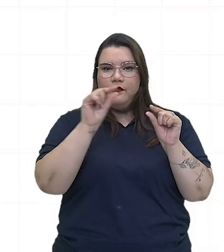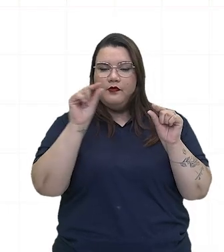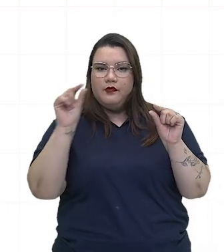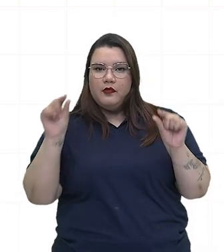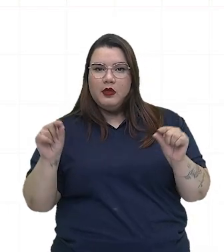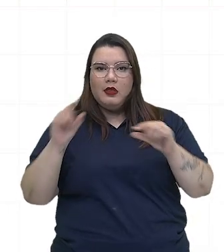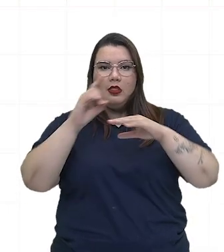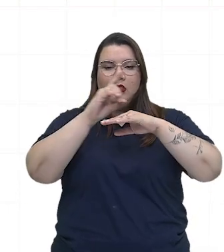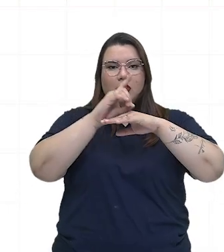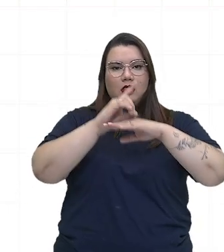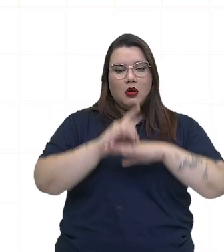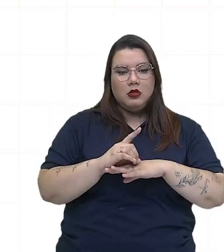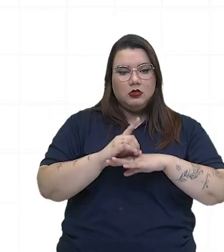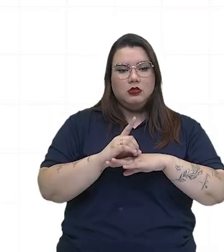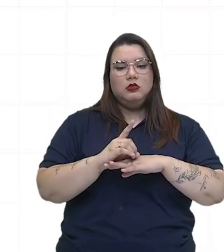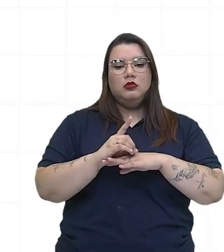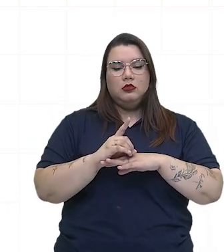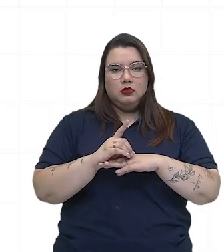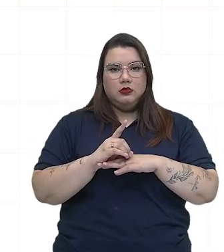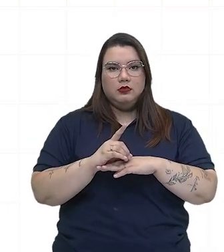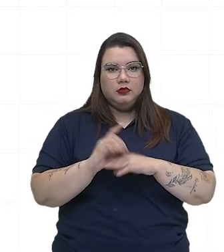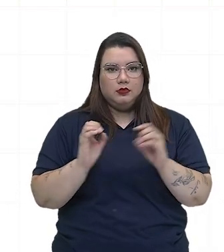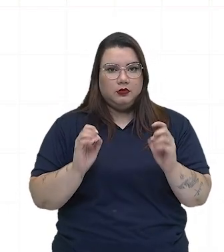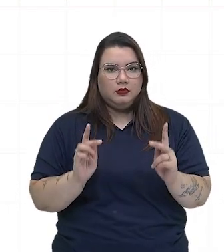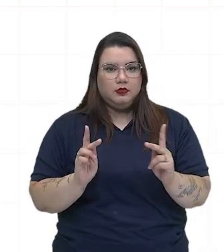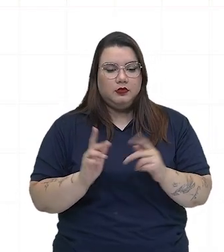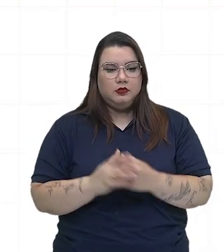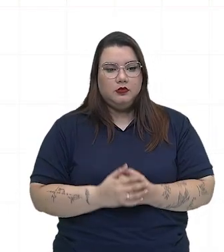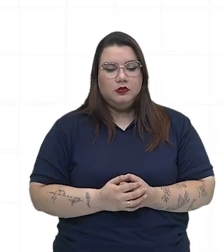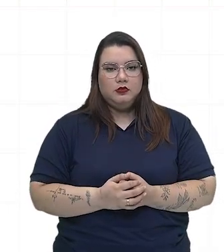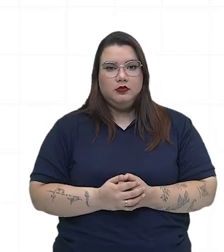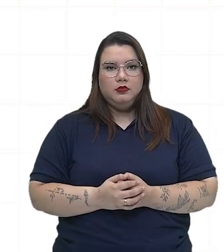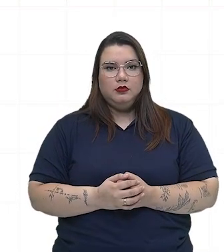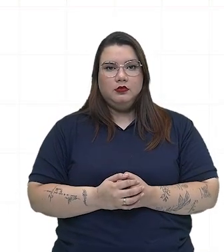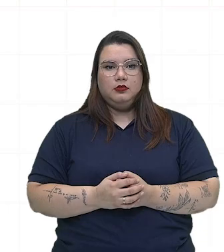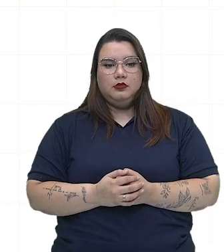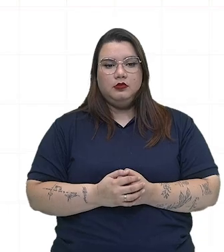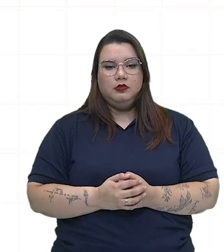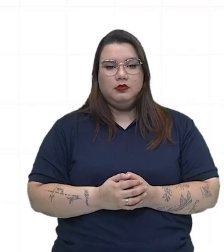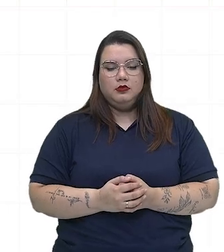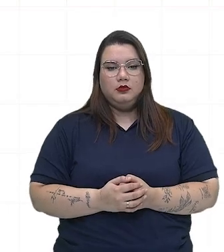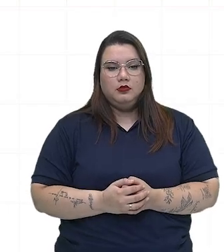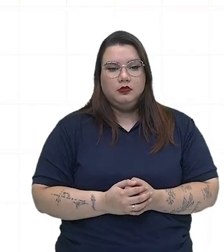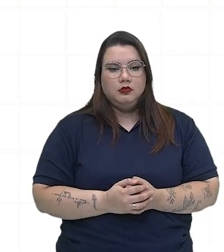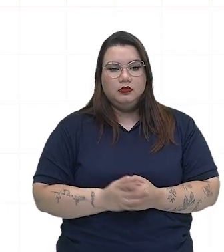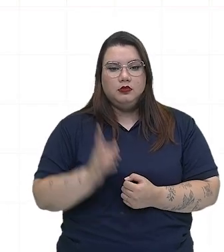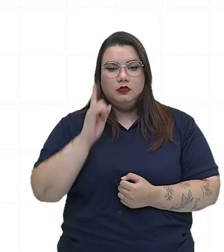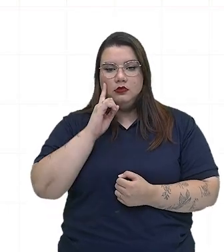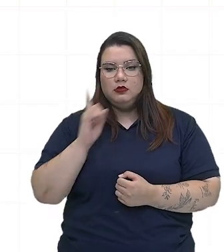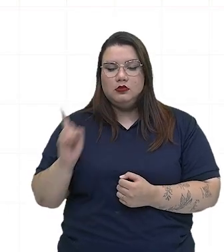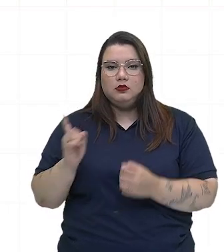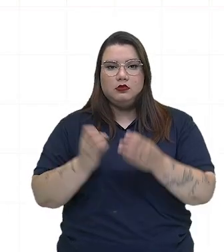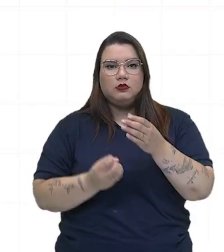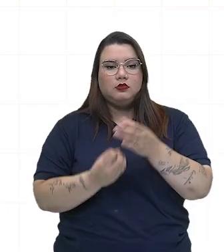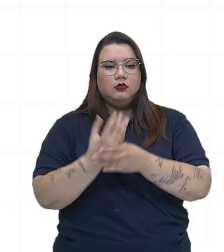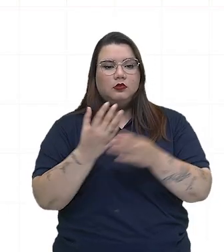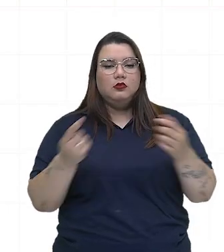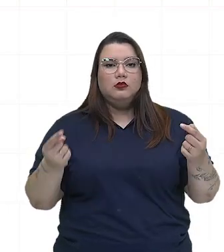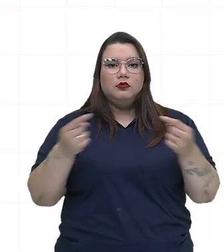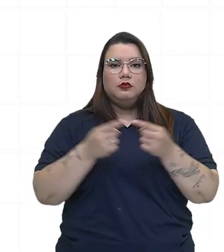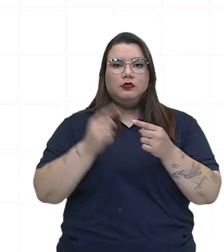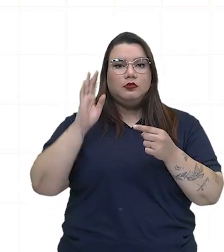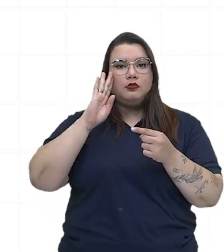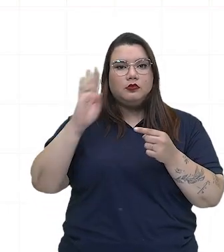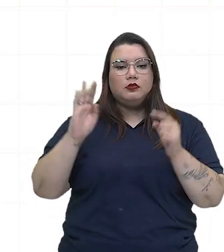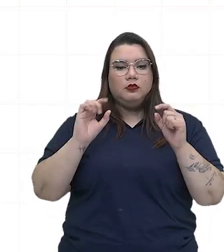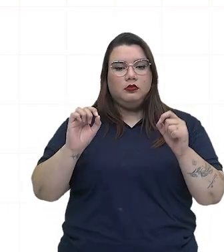e mais densa que a crosta continental, né? A crosta oceânica, ela é constituída ali